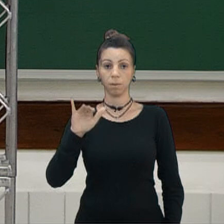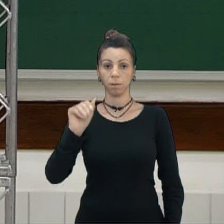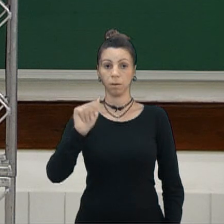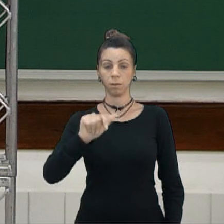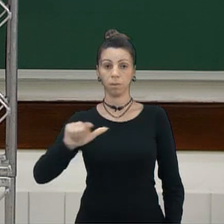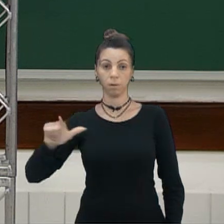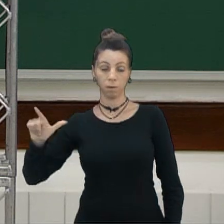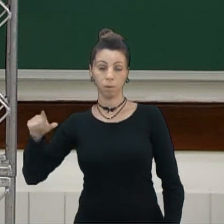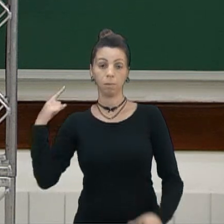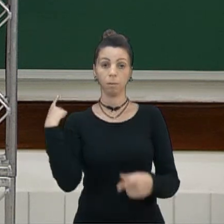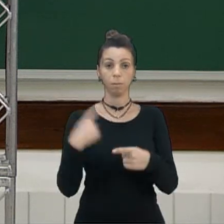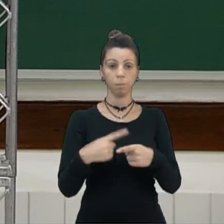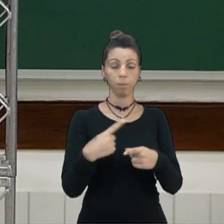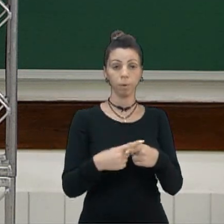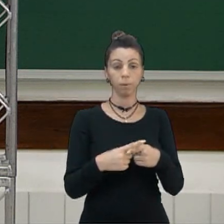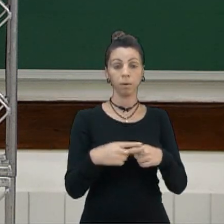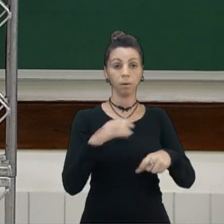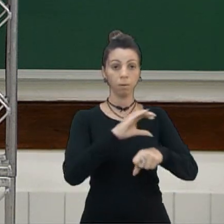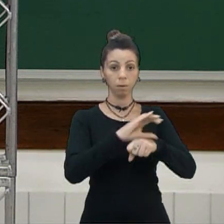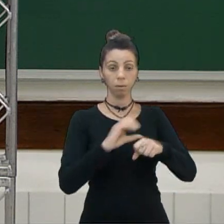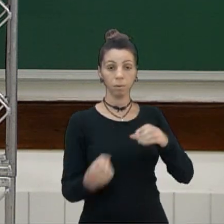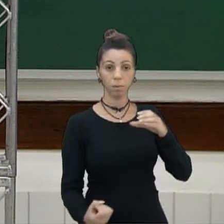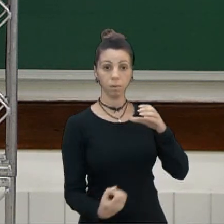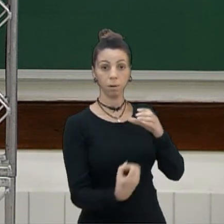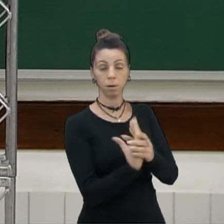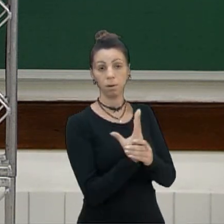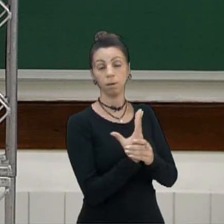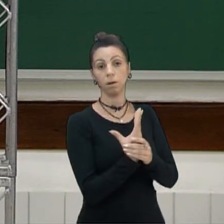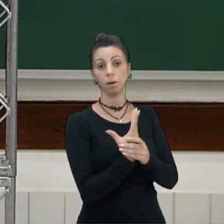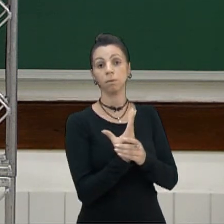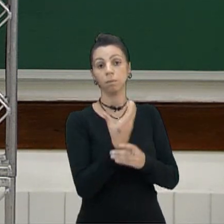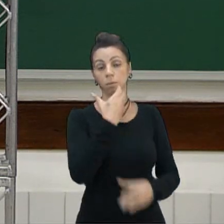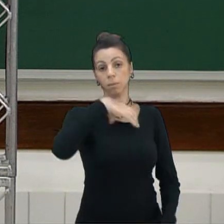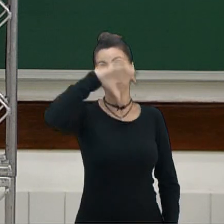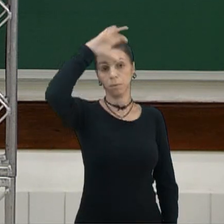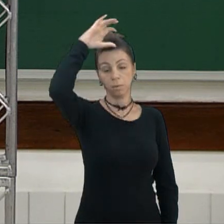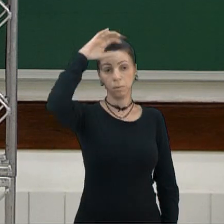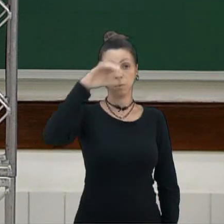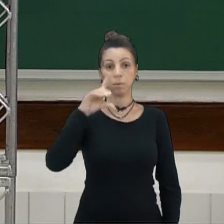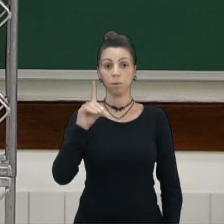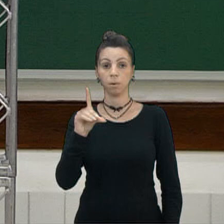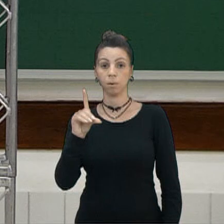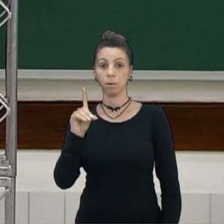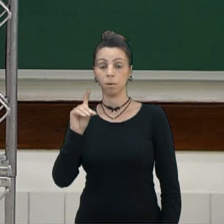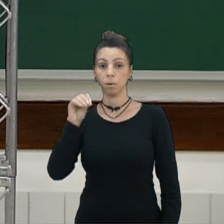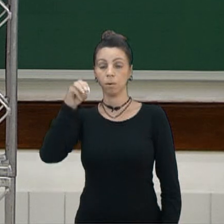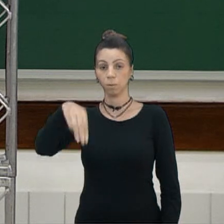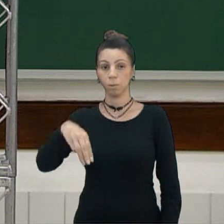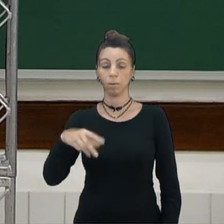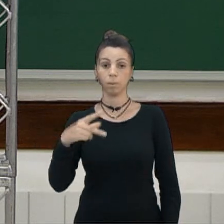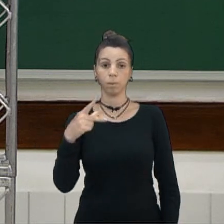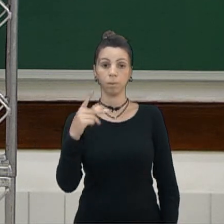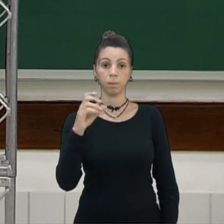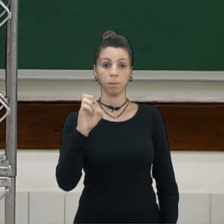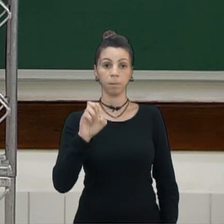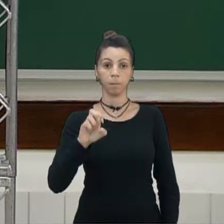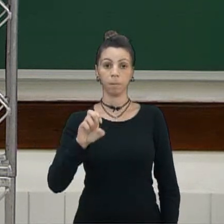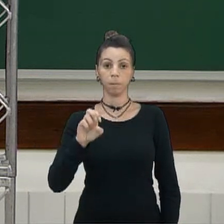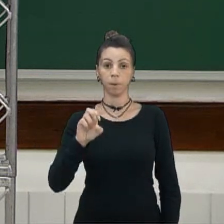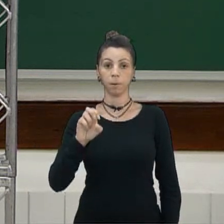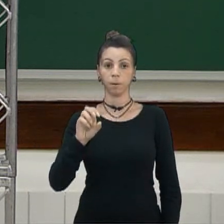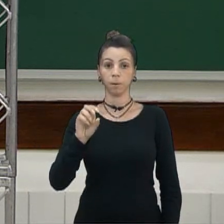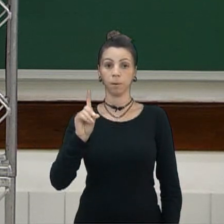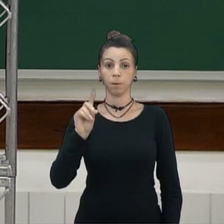Constituição criada pelo imperador Dom Pedro I, que, ao proclamar a independência do Brasil, ele